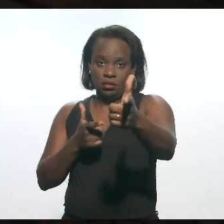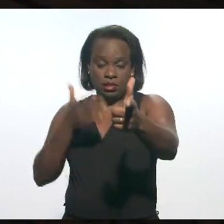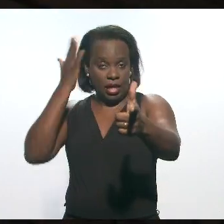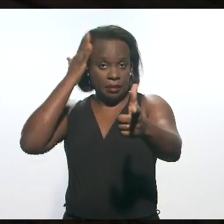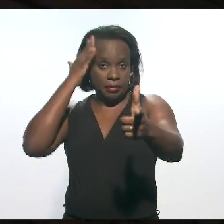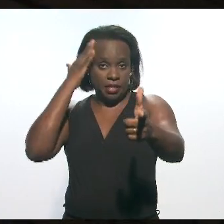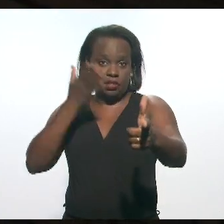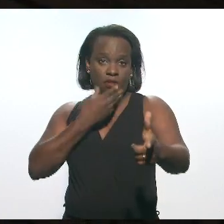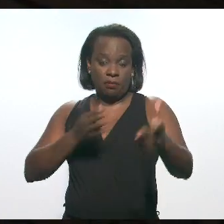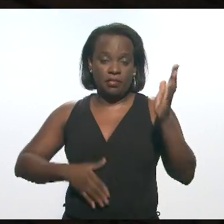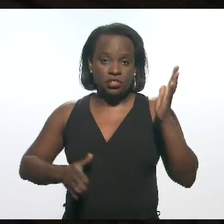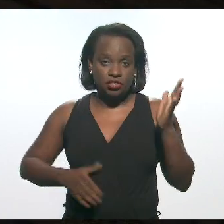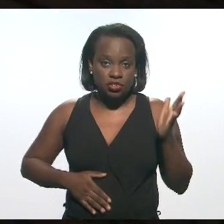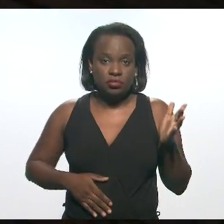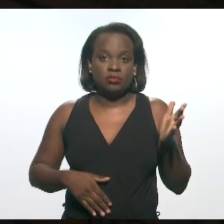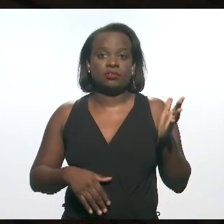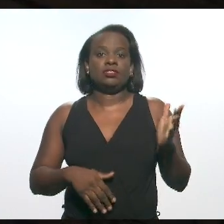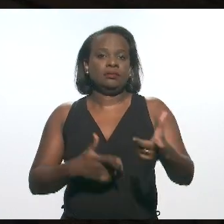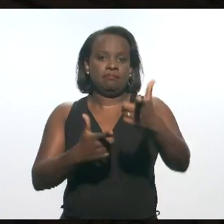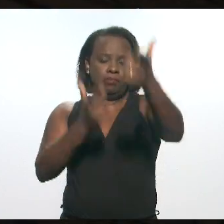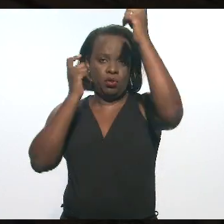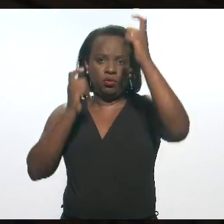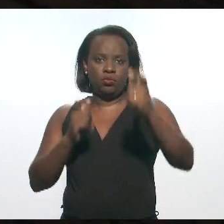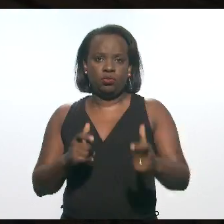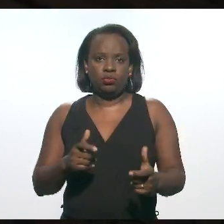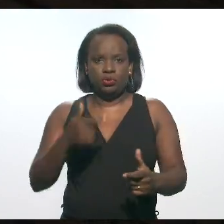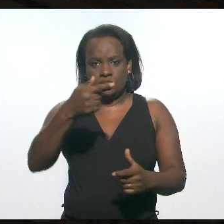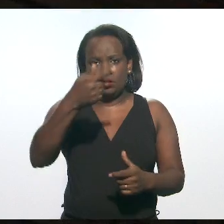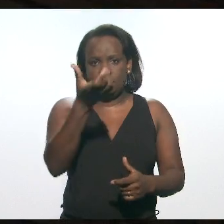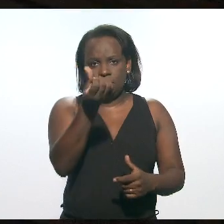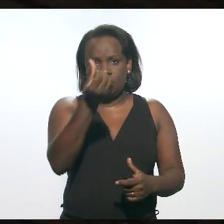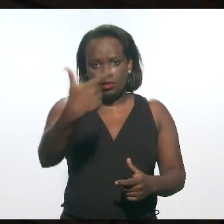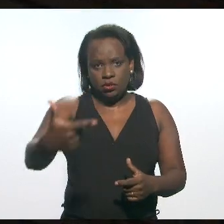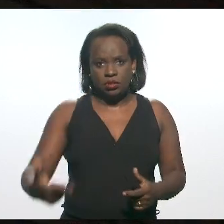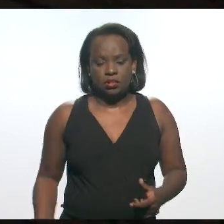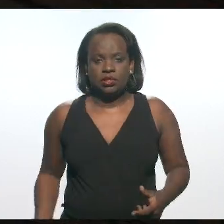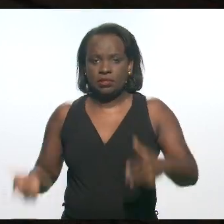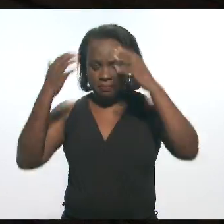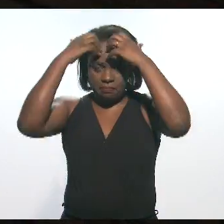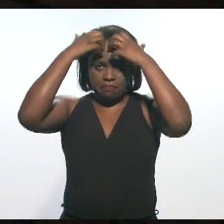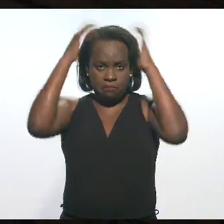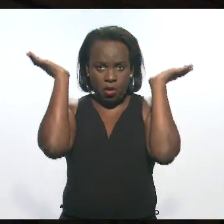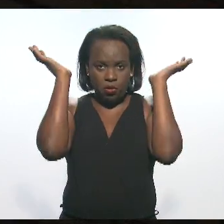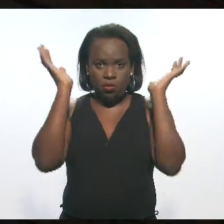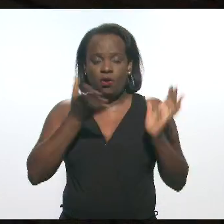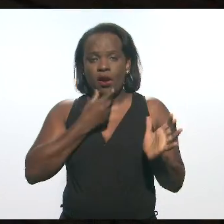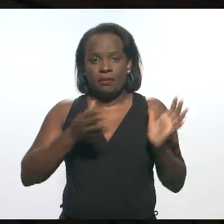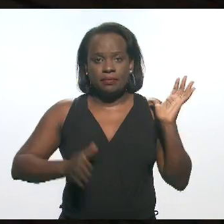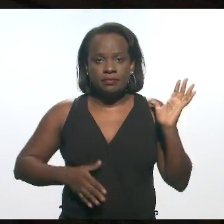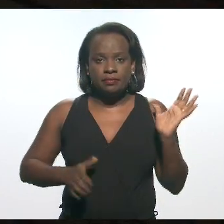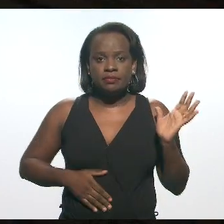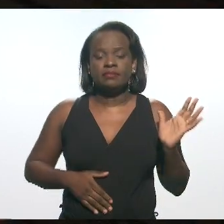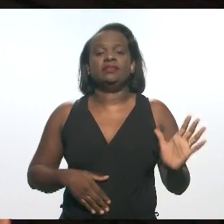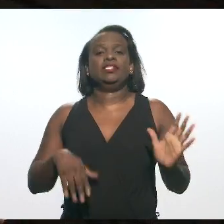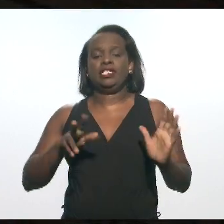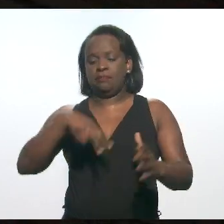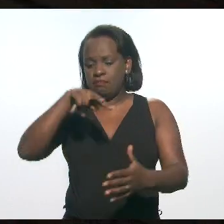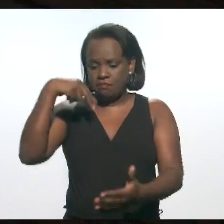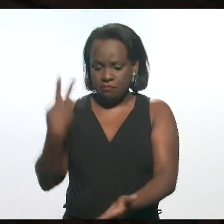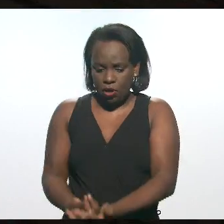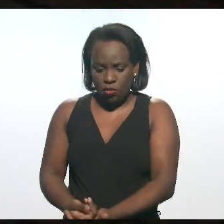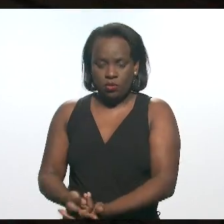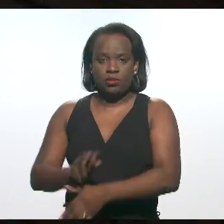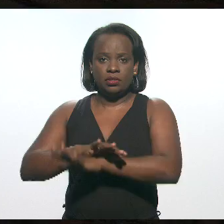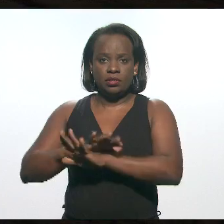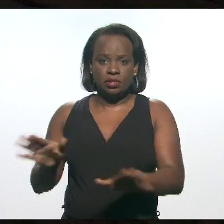para a cabeça daquele criminoso dá um tiro de 762 abre a cabeça daquele criminoso e aquele